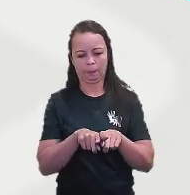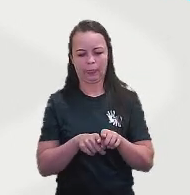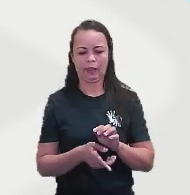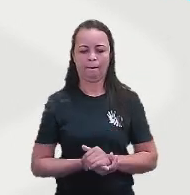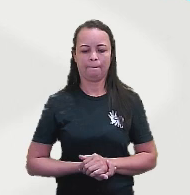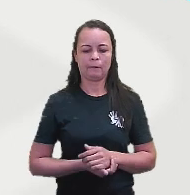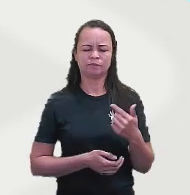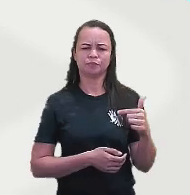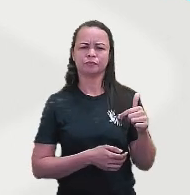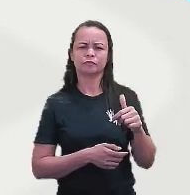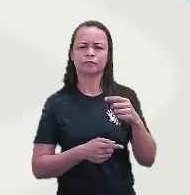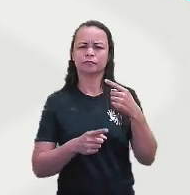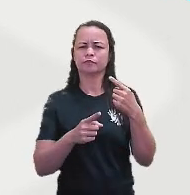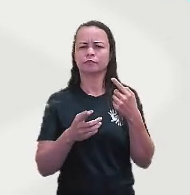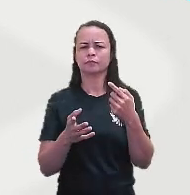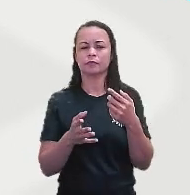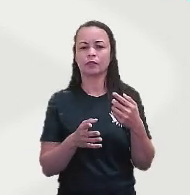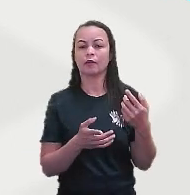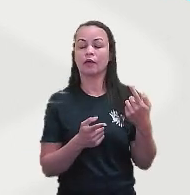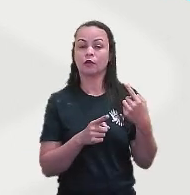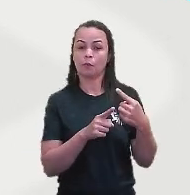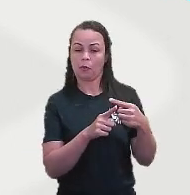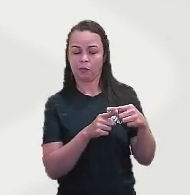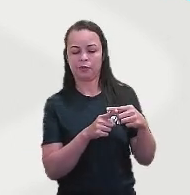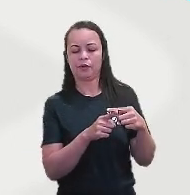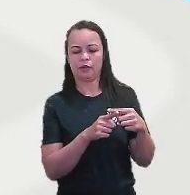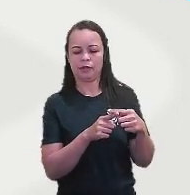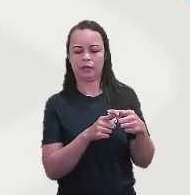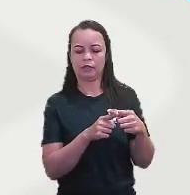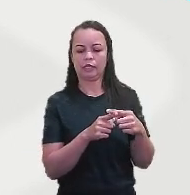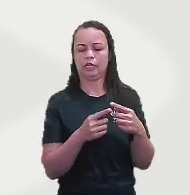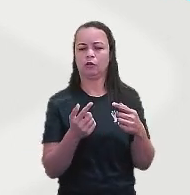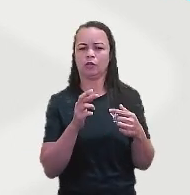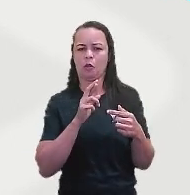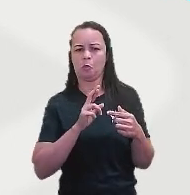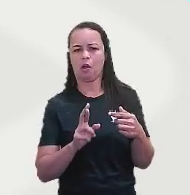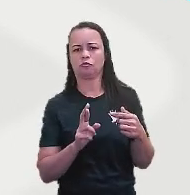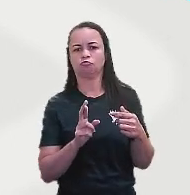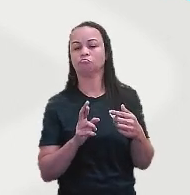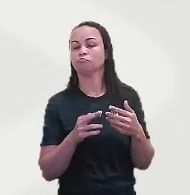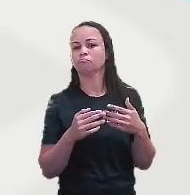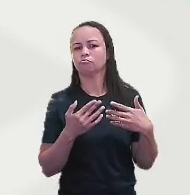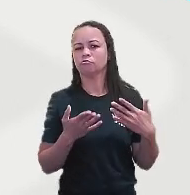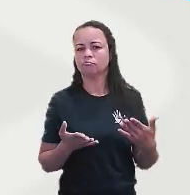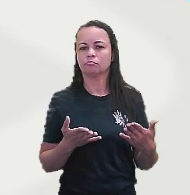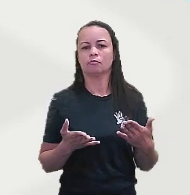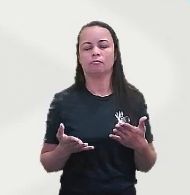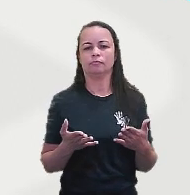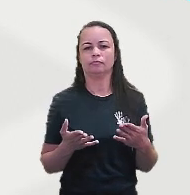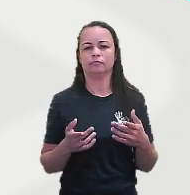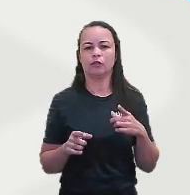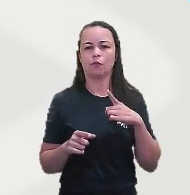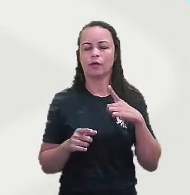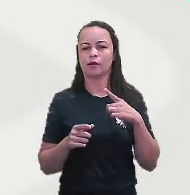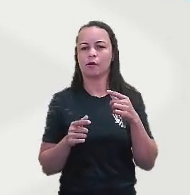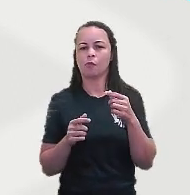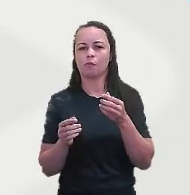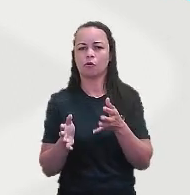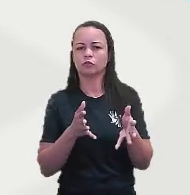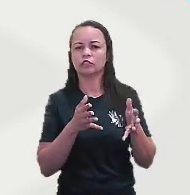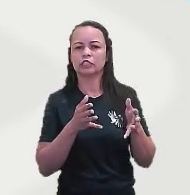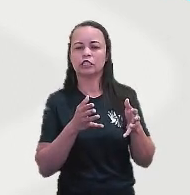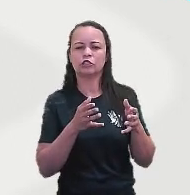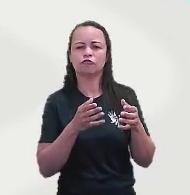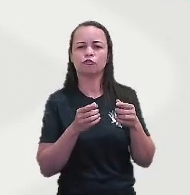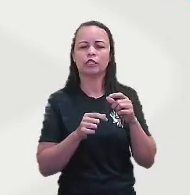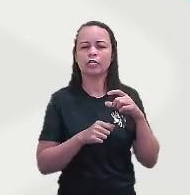há nenhum porquê que não tenha resposta, ou seja, não há nenhum motivo que não tenha resposta,